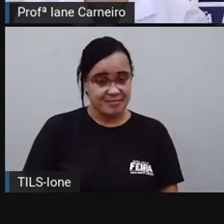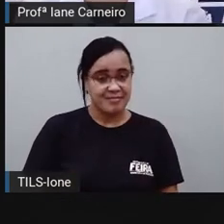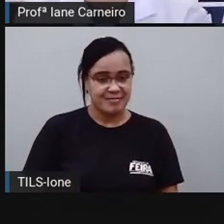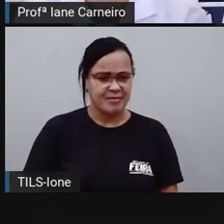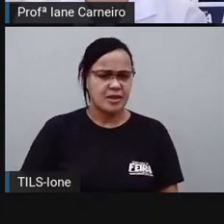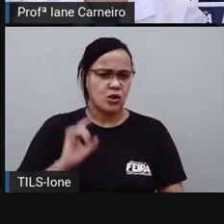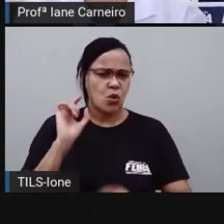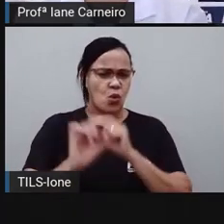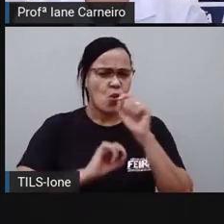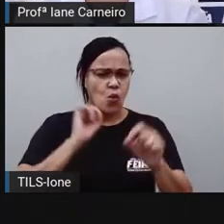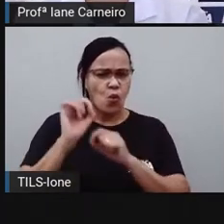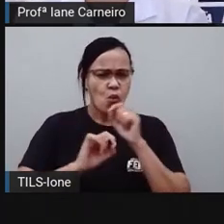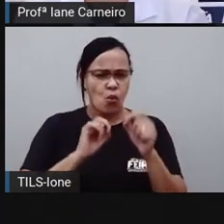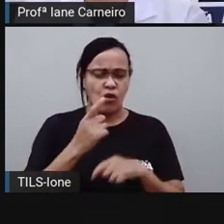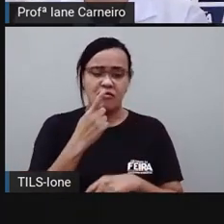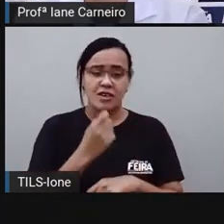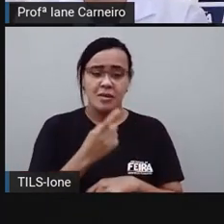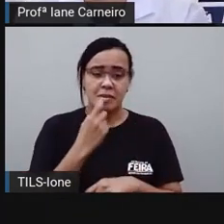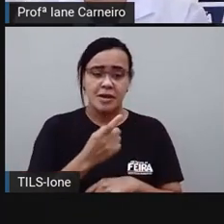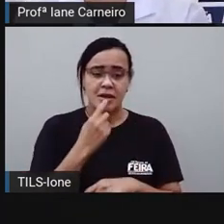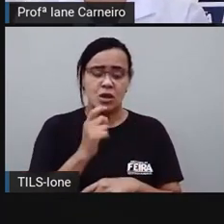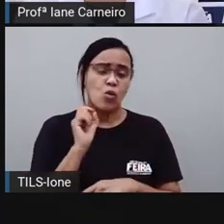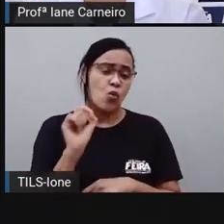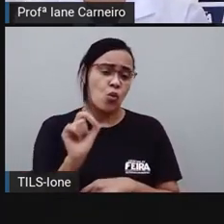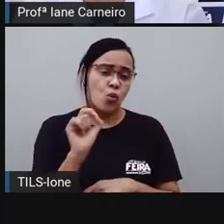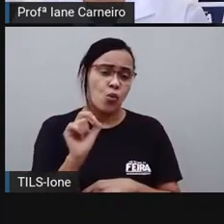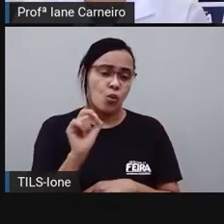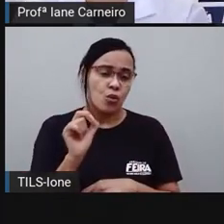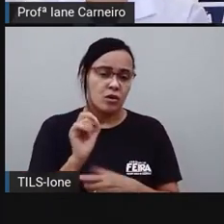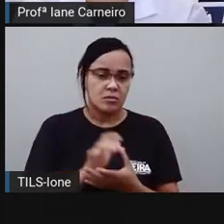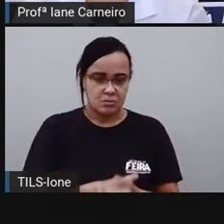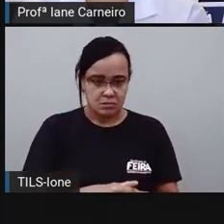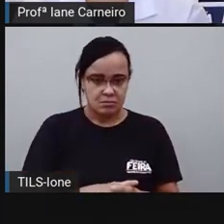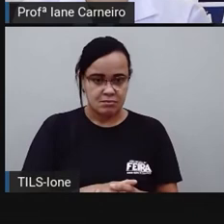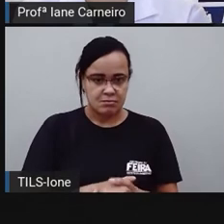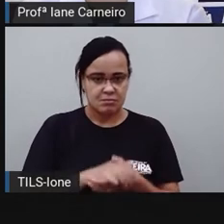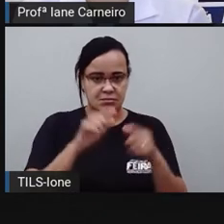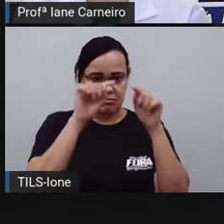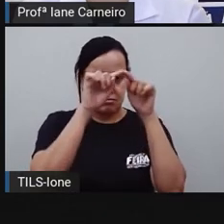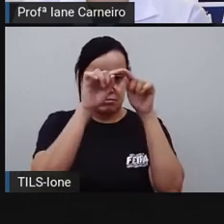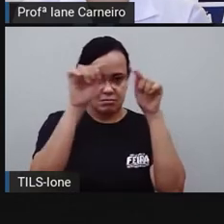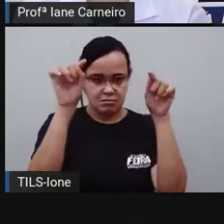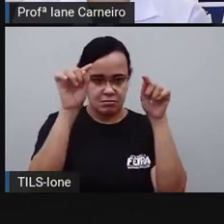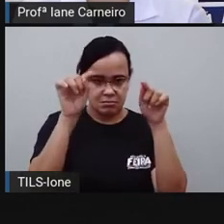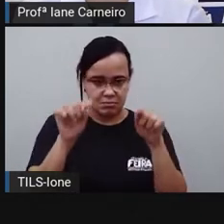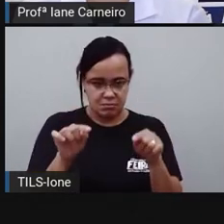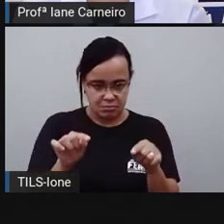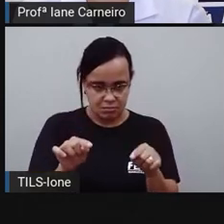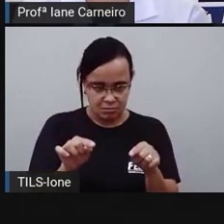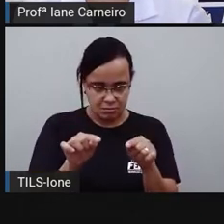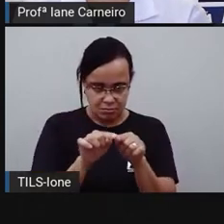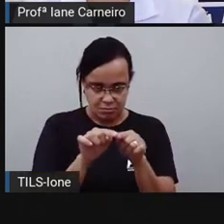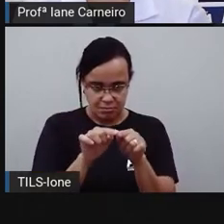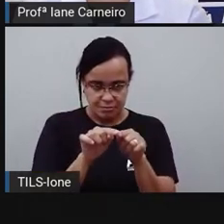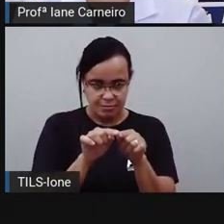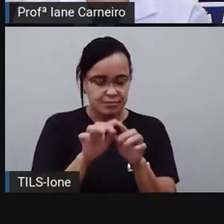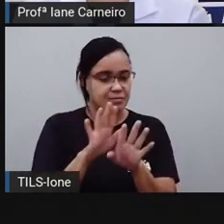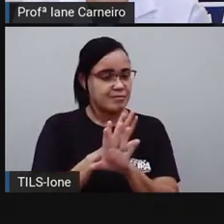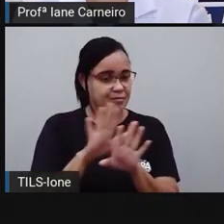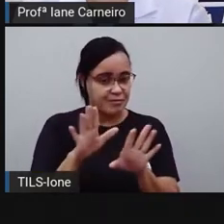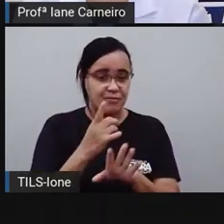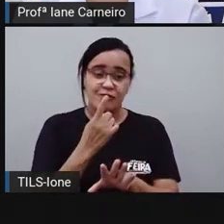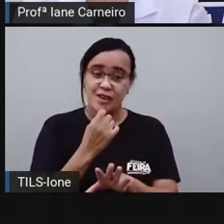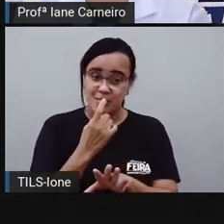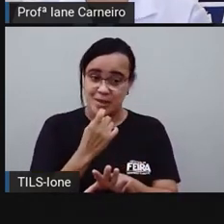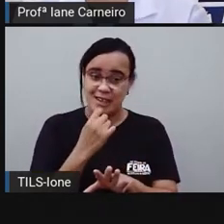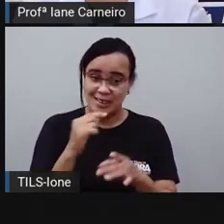vai pintar de vermelho? Os retângulos. Todos os retângulos que a gente encontrar, a gente vai pintar de vermelho.